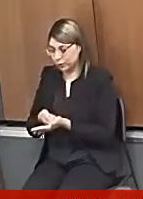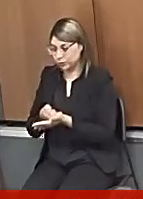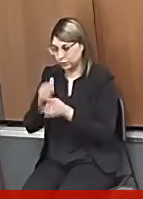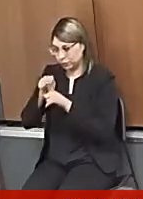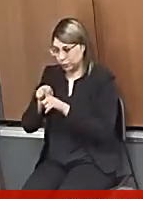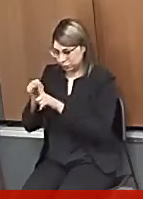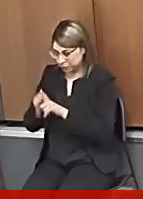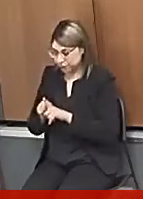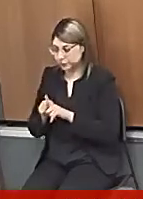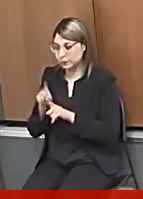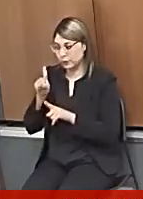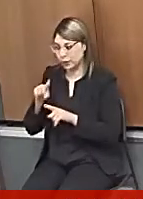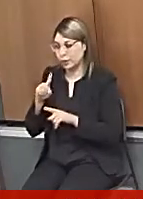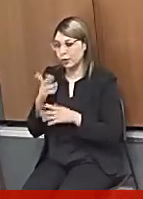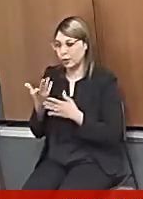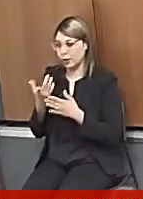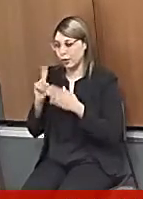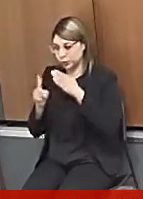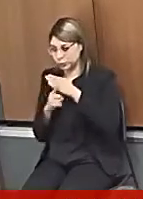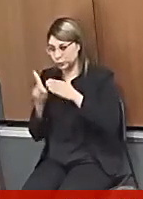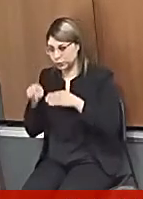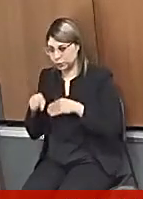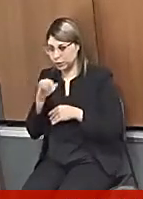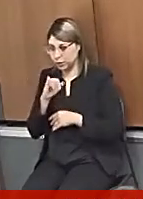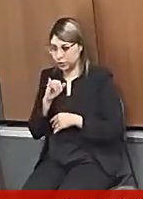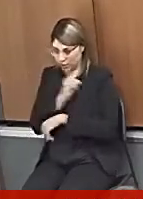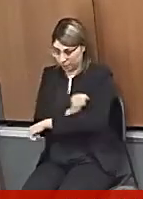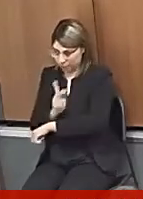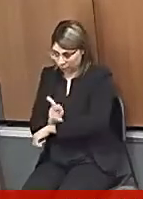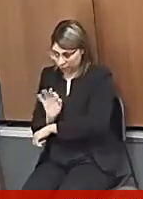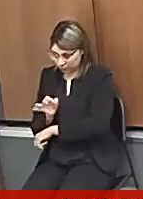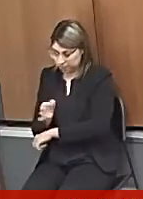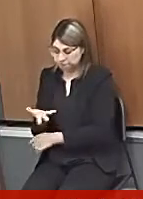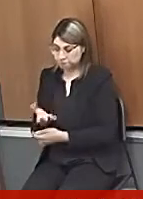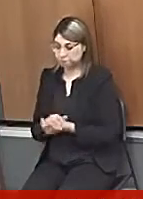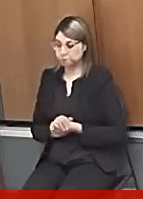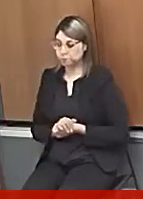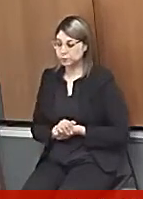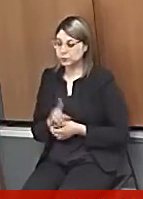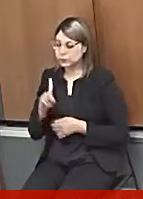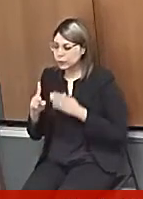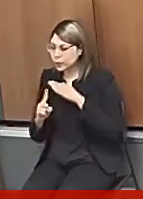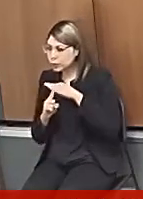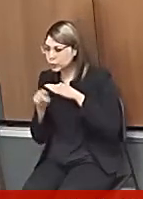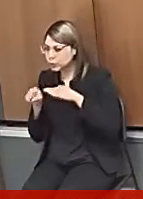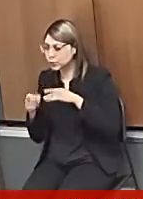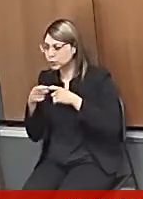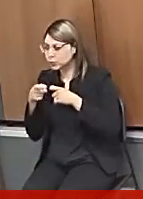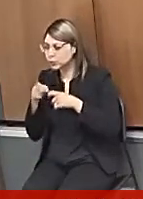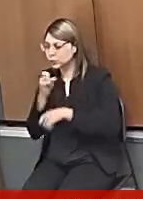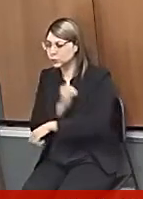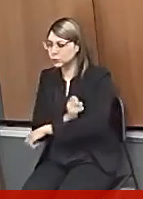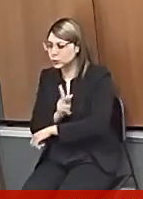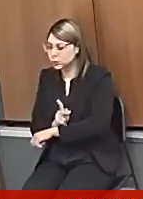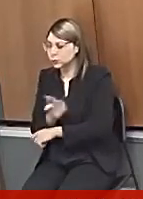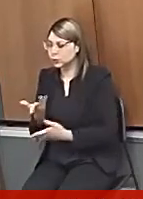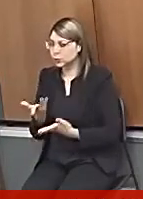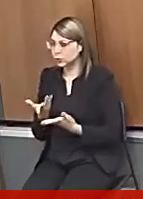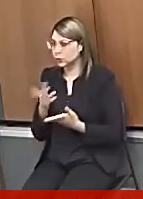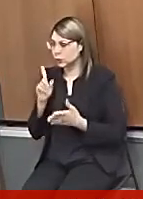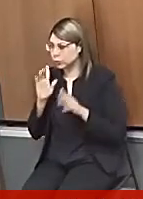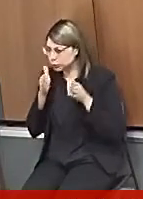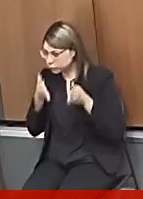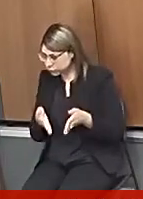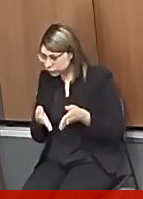atendimento atendimento médico do ipsemg é e esse atendimento ele refere se então aos